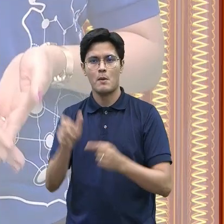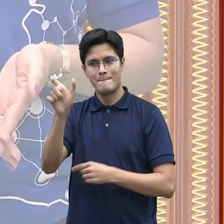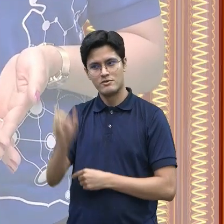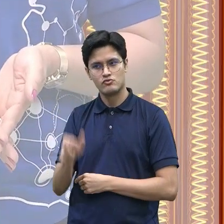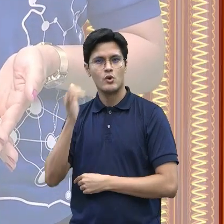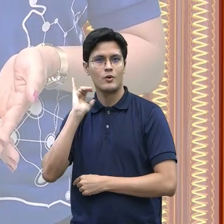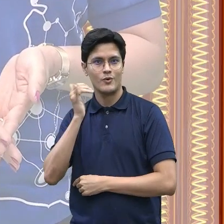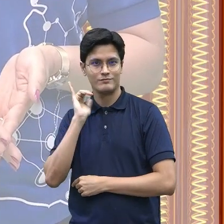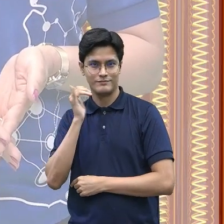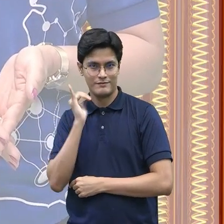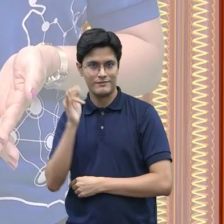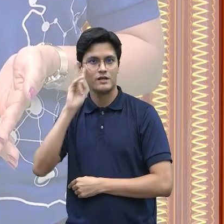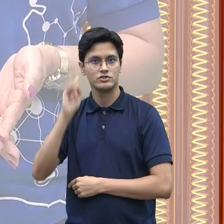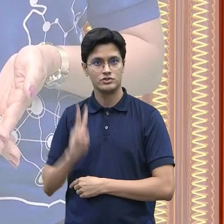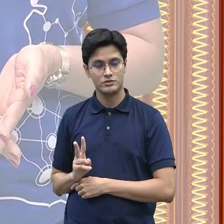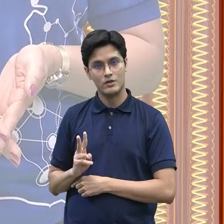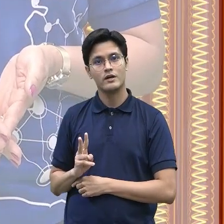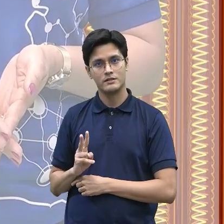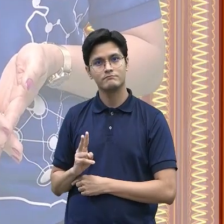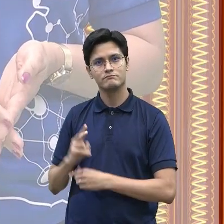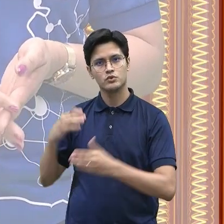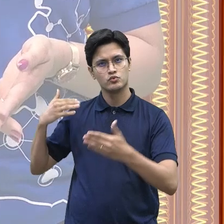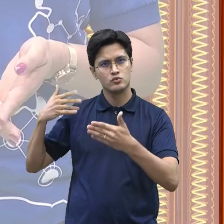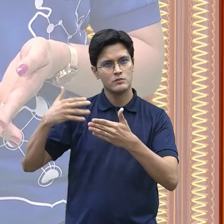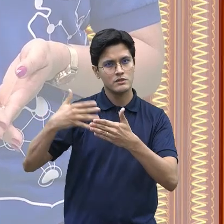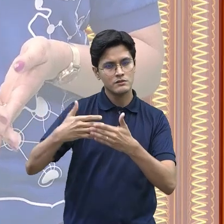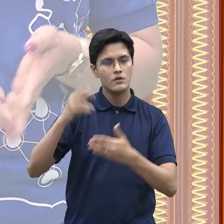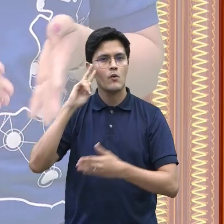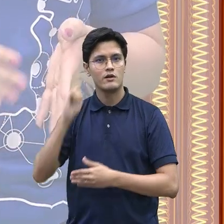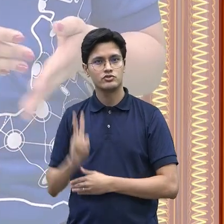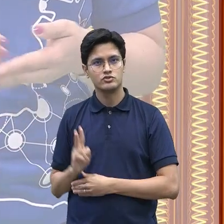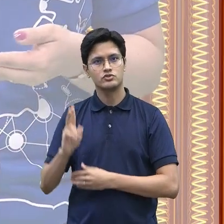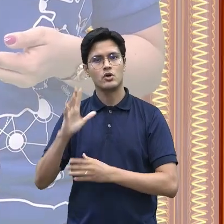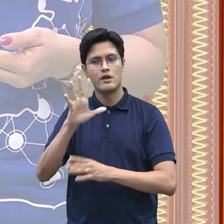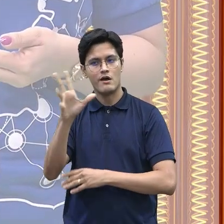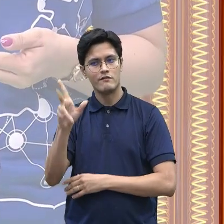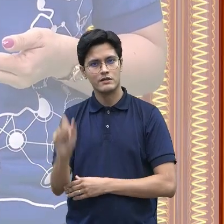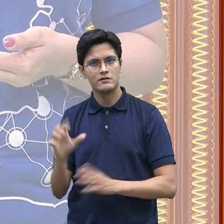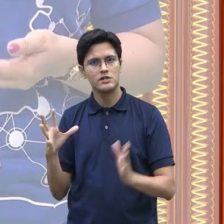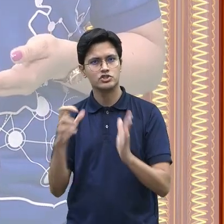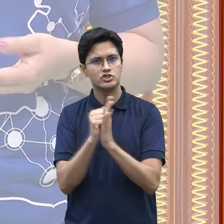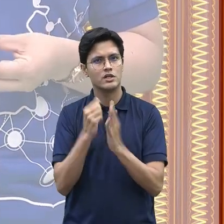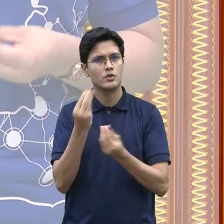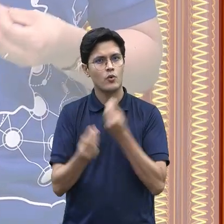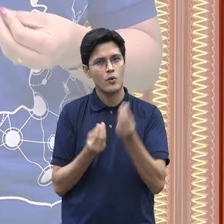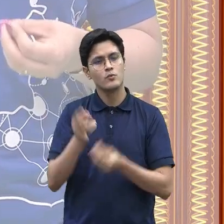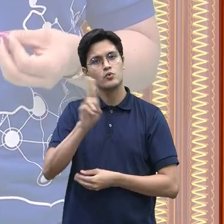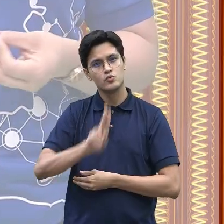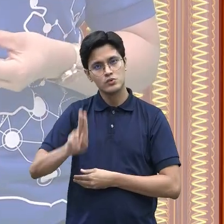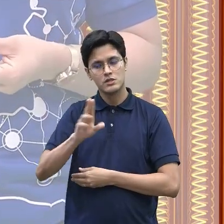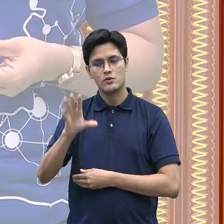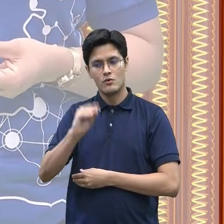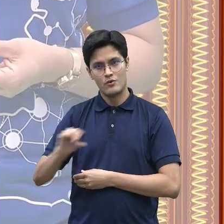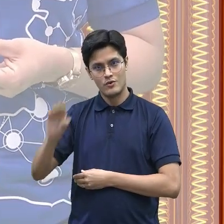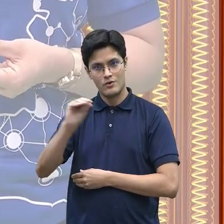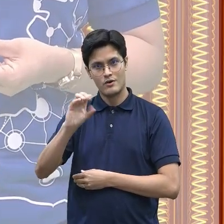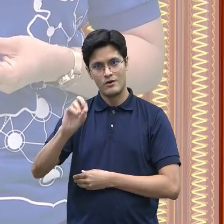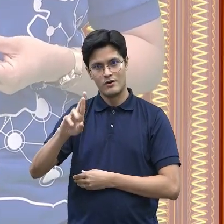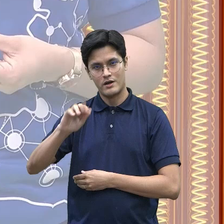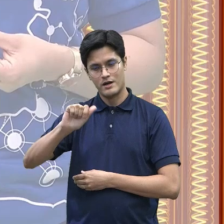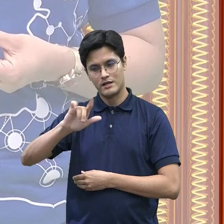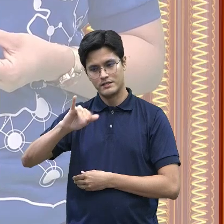muito tempo, a história africana ela foi registrada de forma oral. Não havia muitos